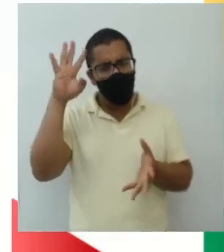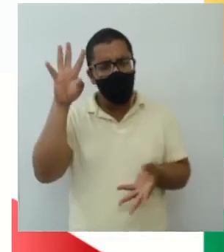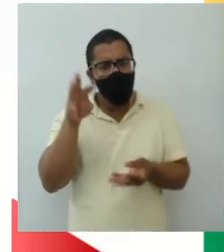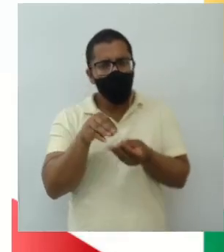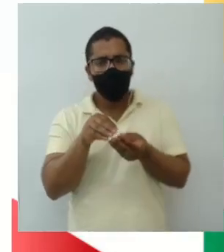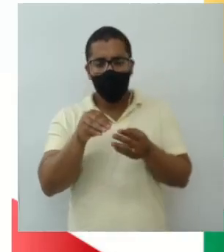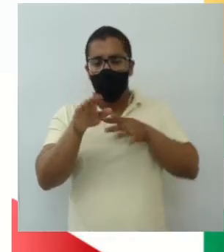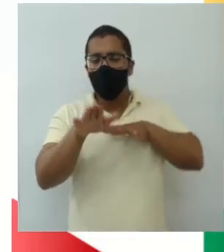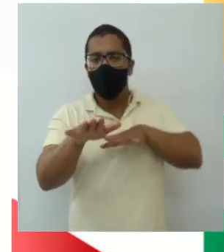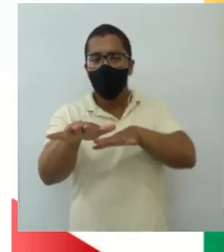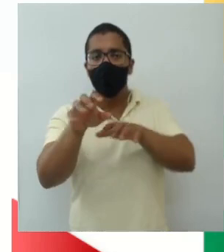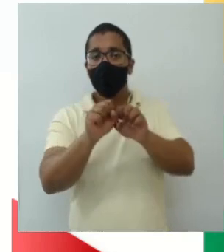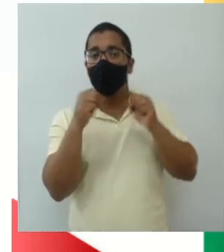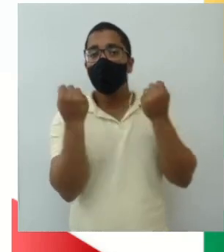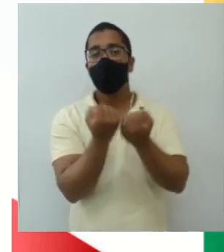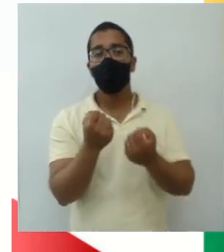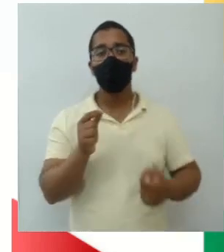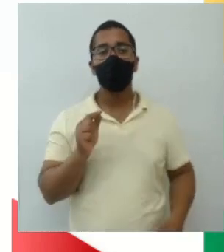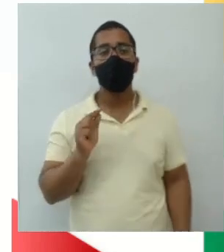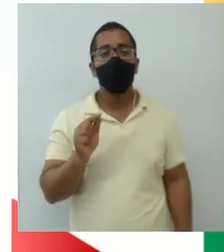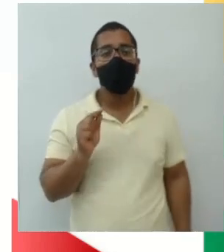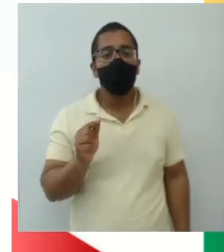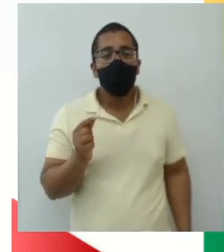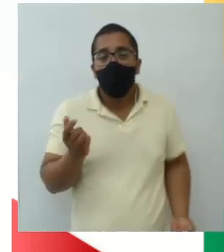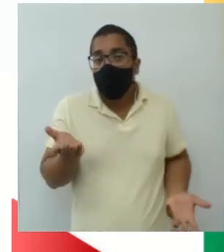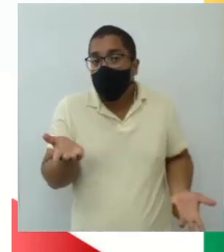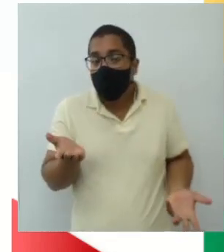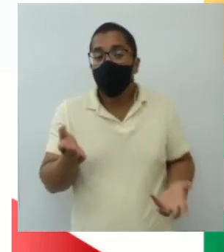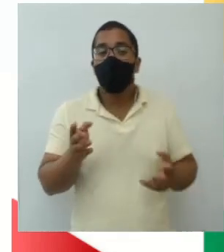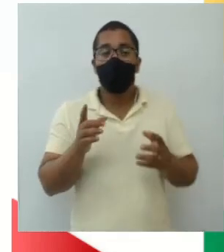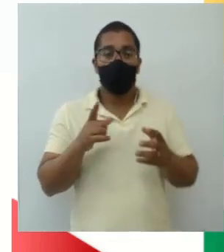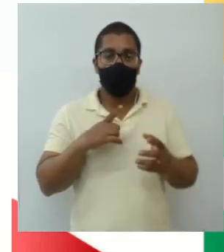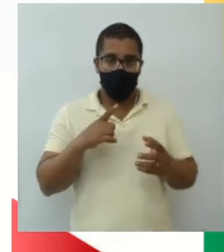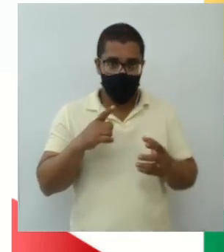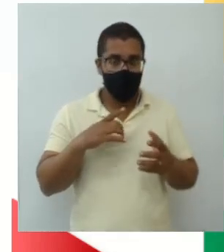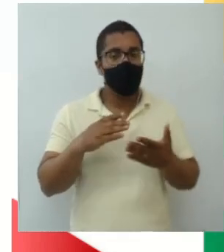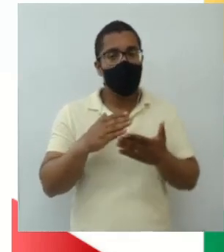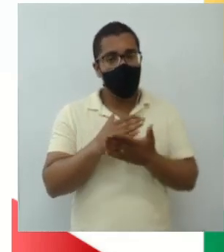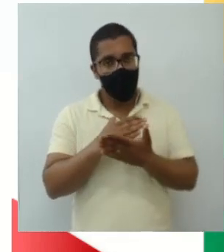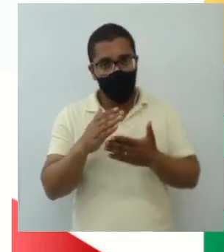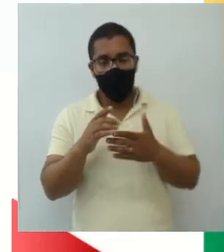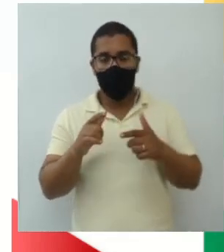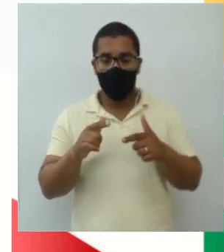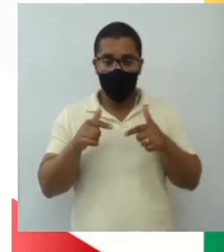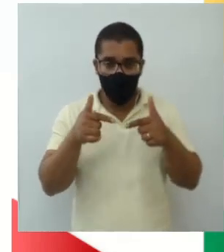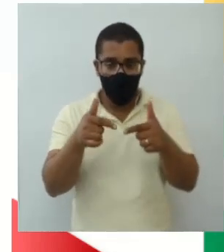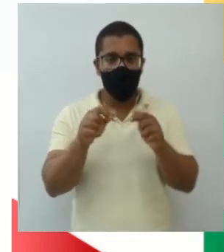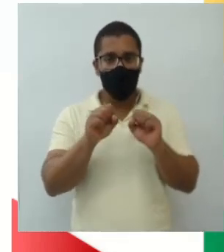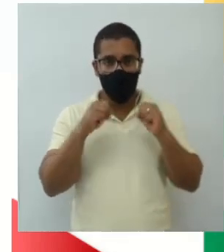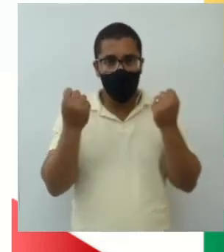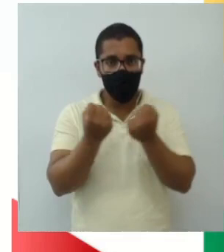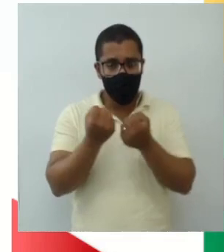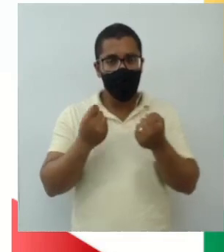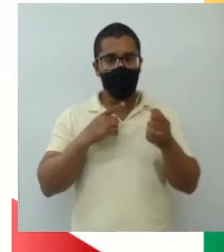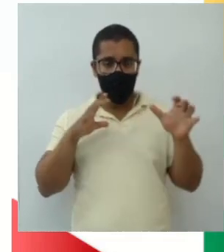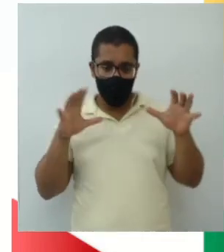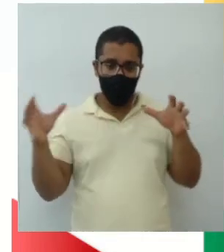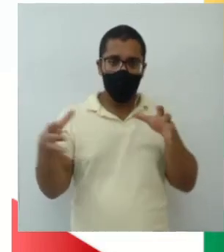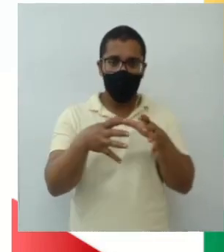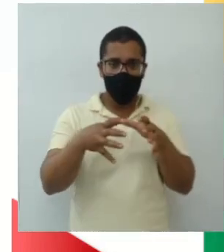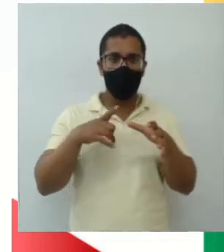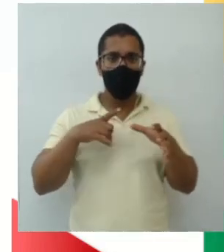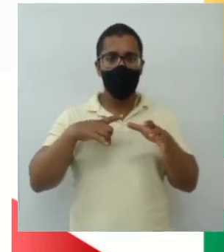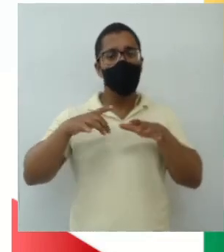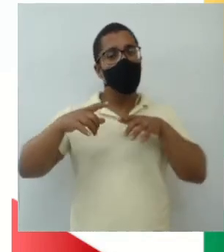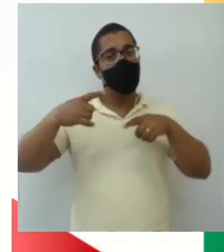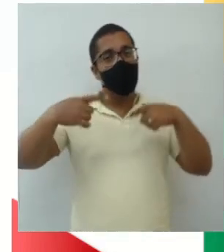são movimentos sociais. Certo? Então, nós podemos dizer que são ações sociais coletivas de caráter